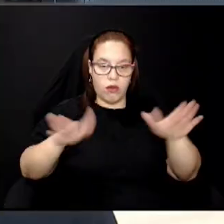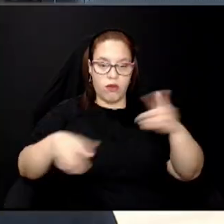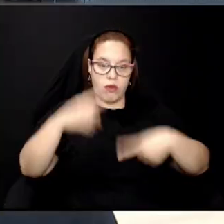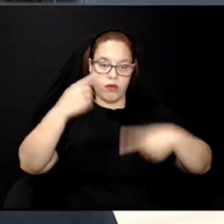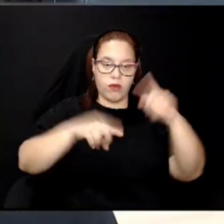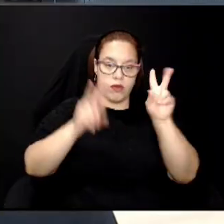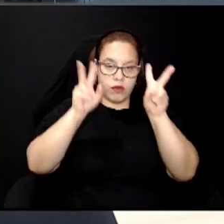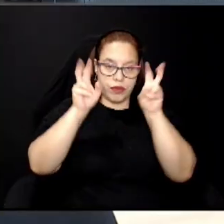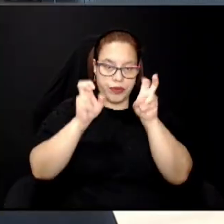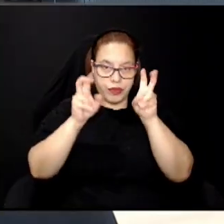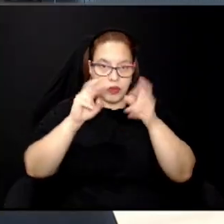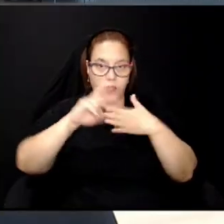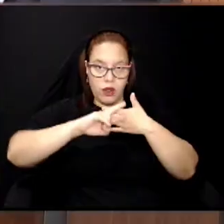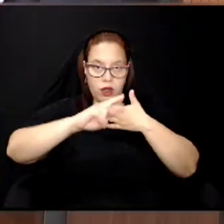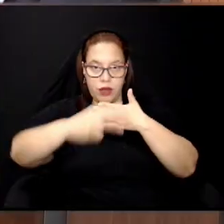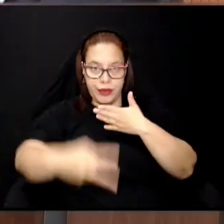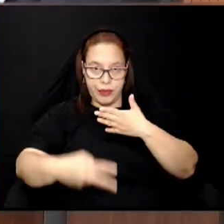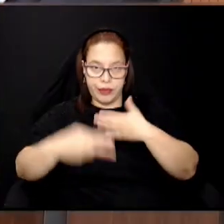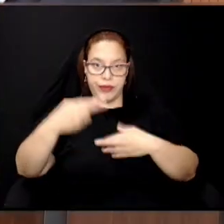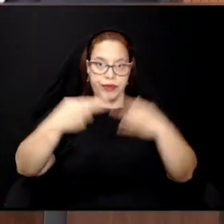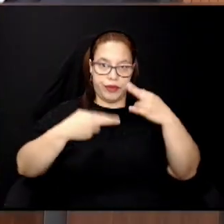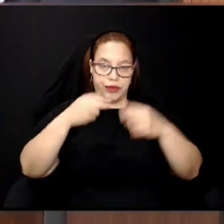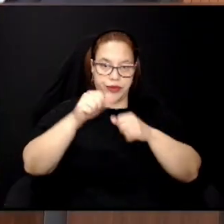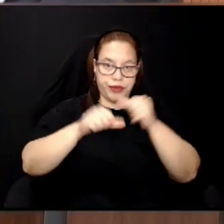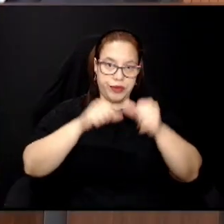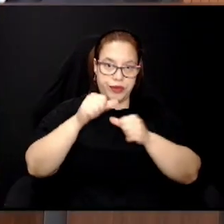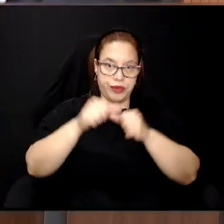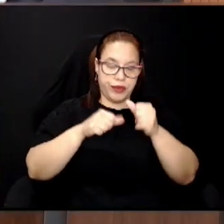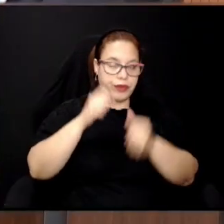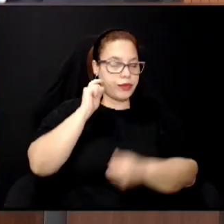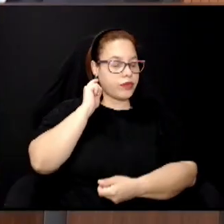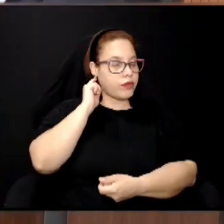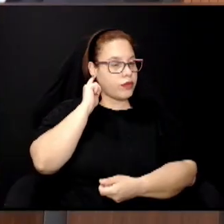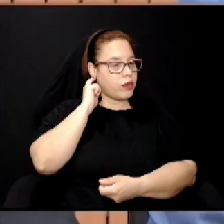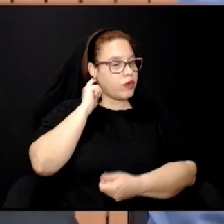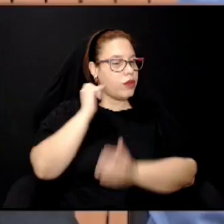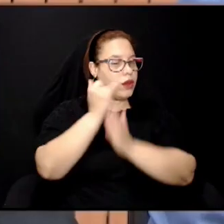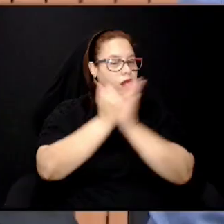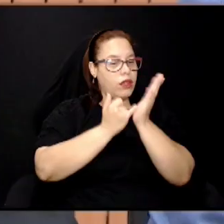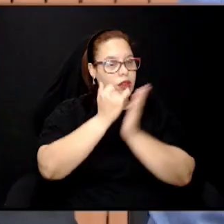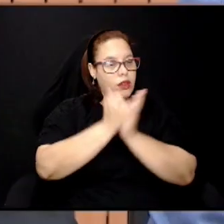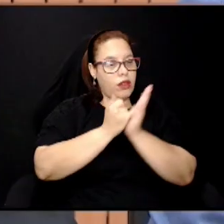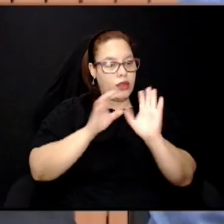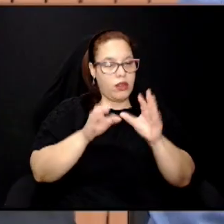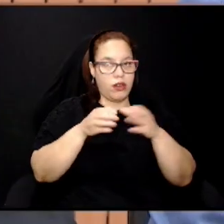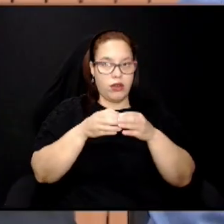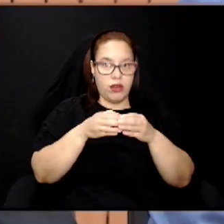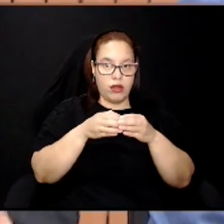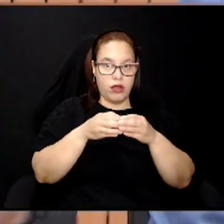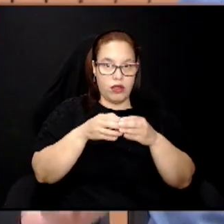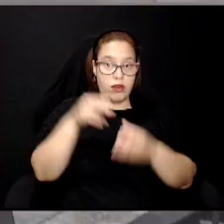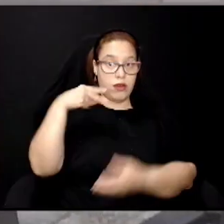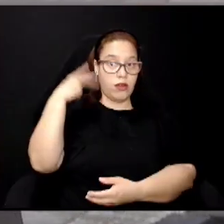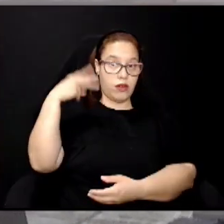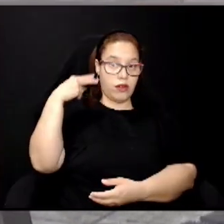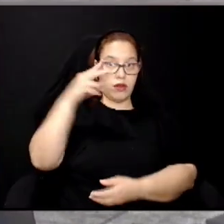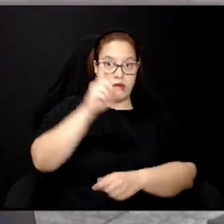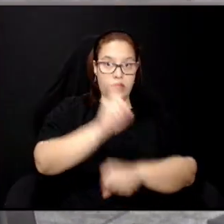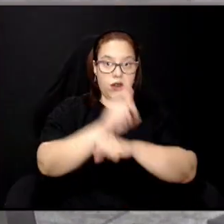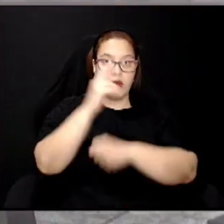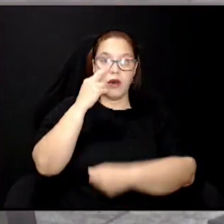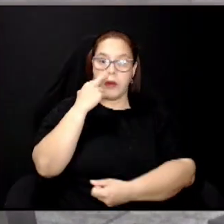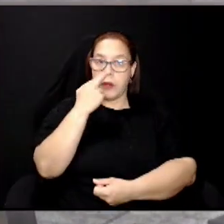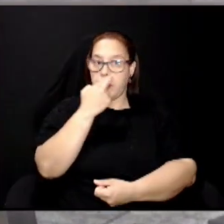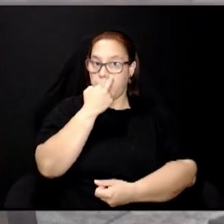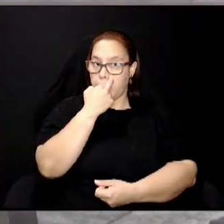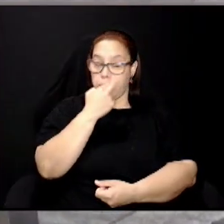os impactos da reforma tributária no comércio exterior. O colegiado é presidido pelo vereador Dr. Ianco. Eu